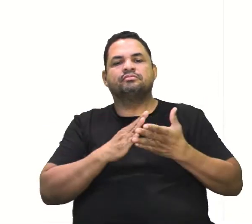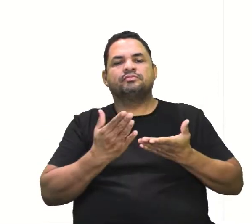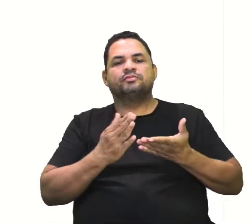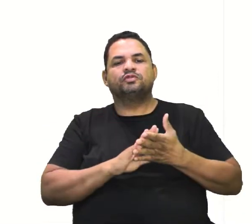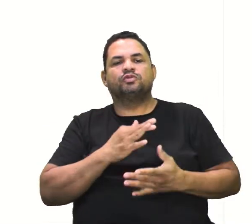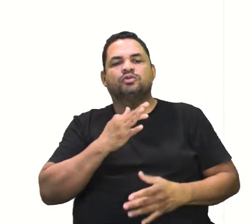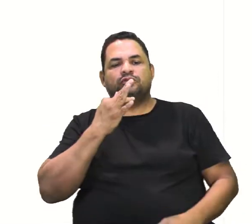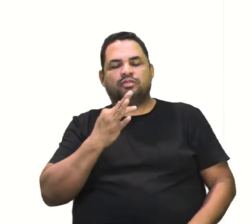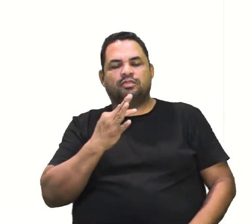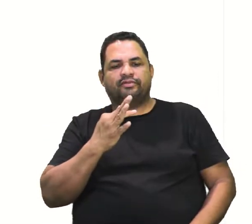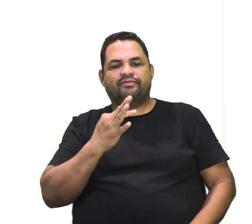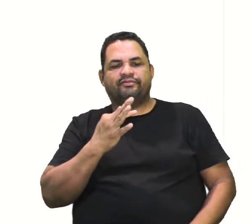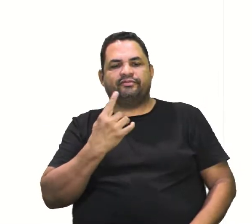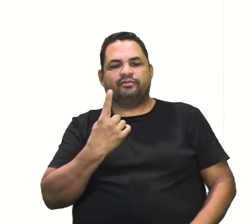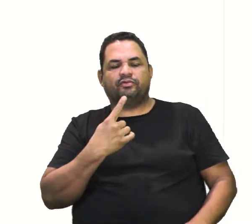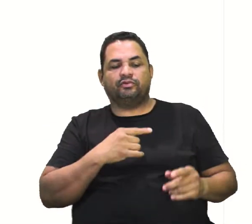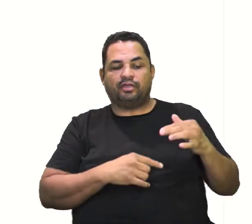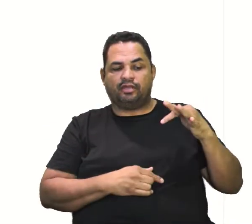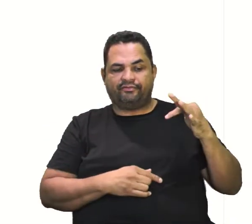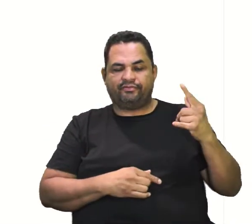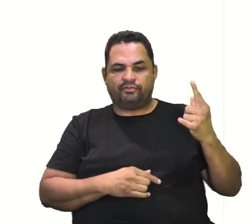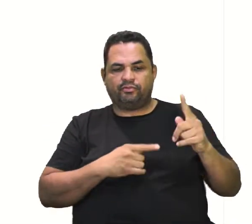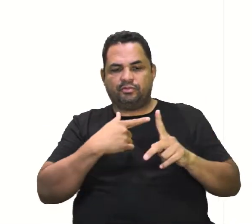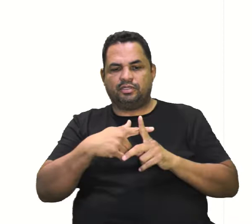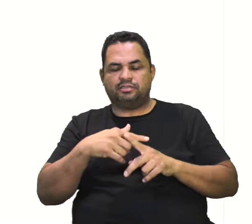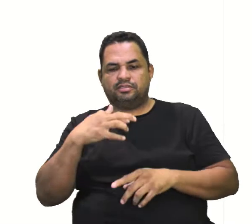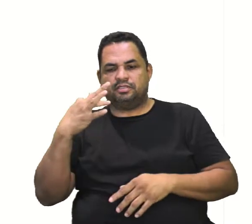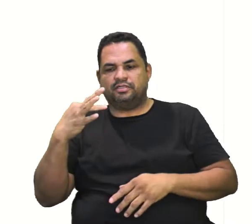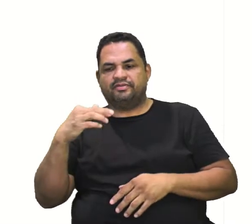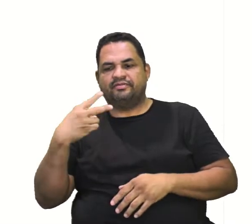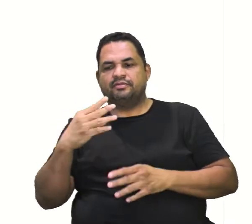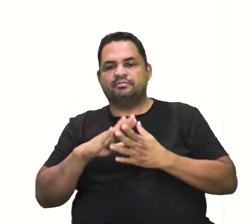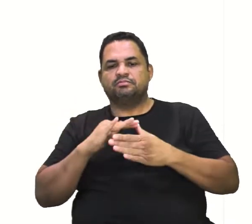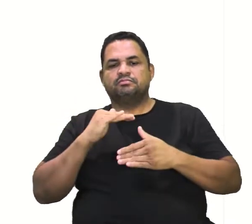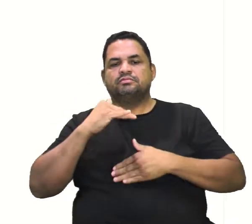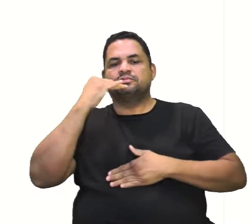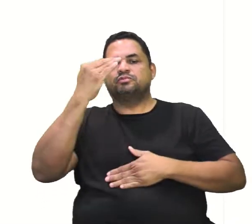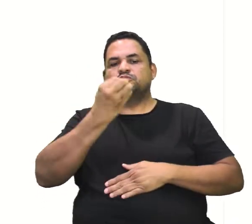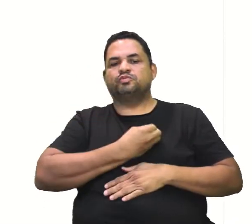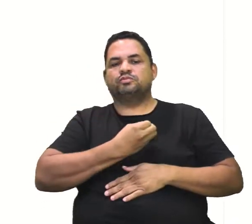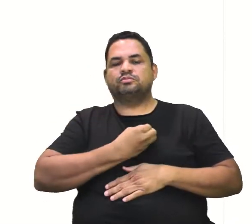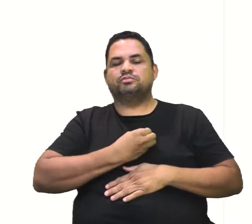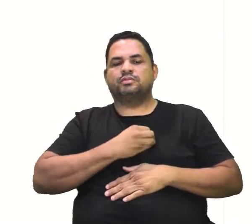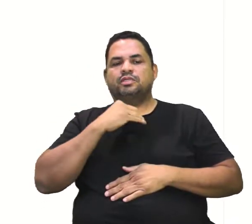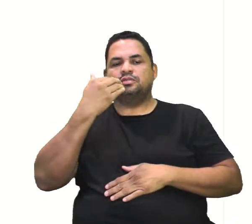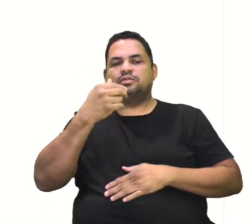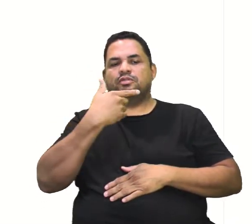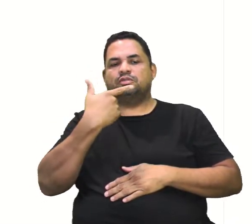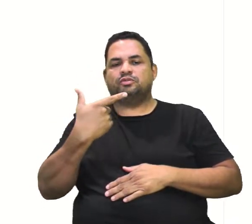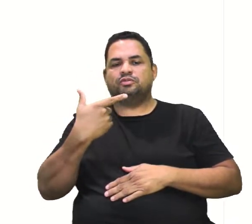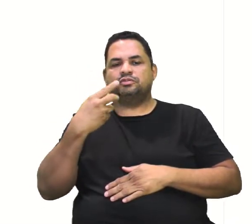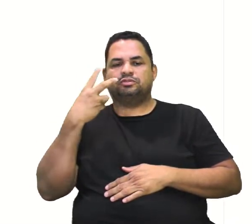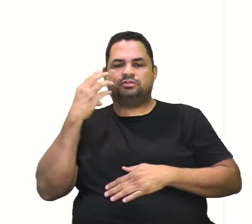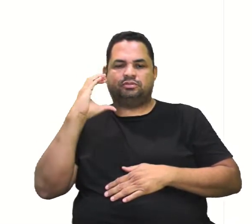o F1 mais o F2 sempre vai dar um valor maior do que o nosso 2C.